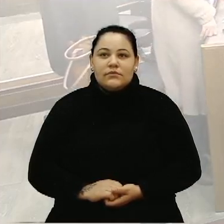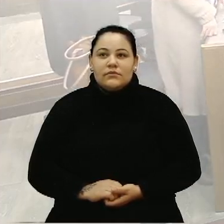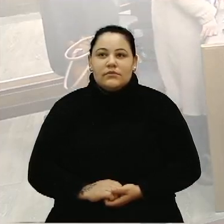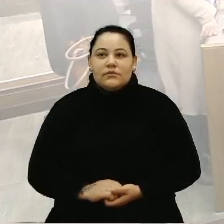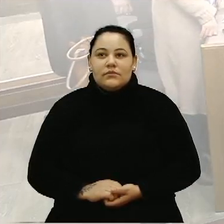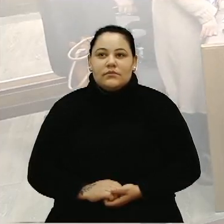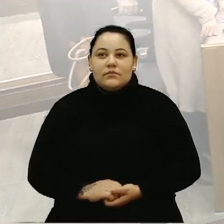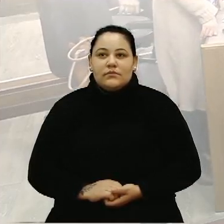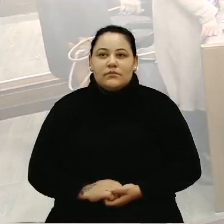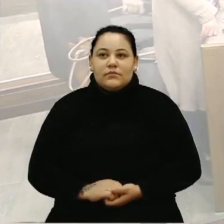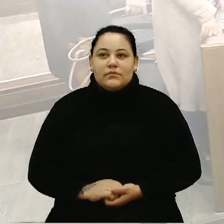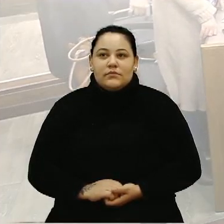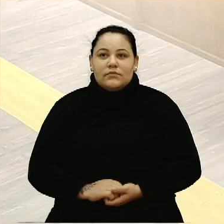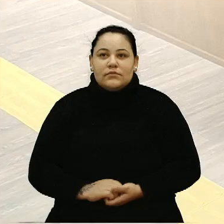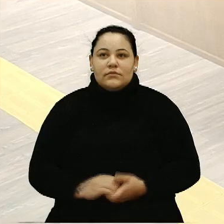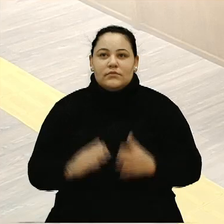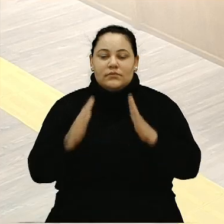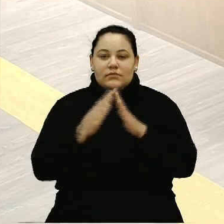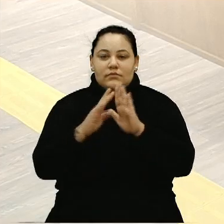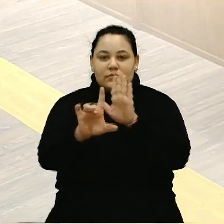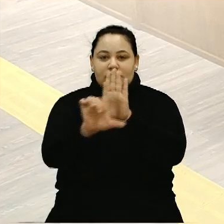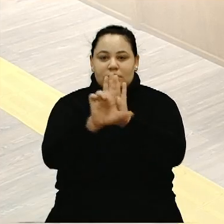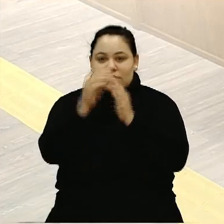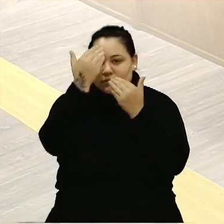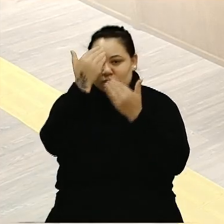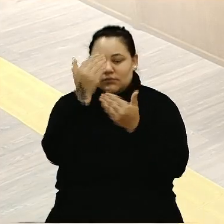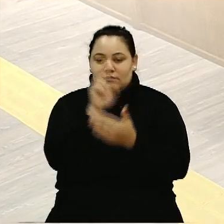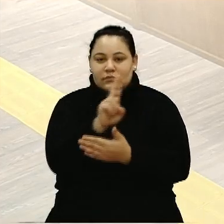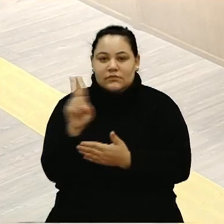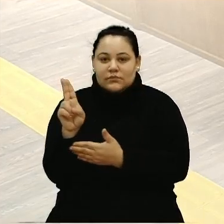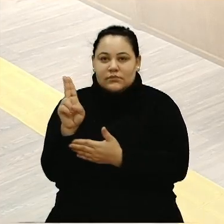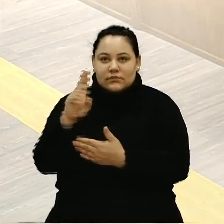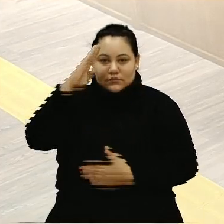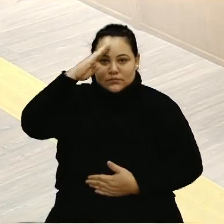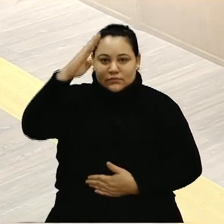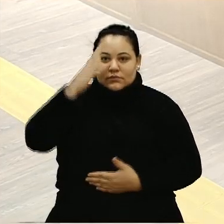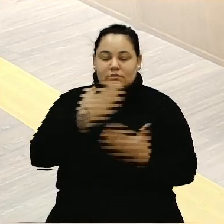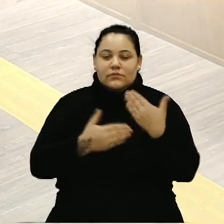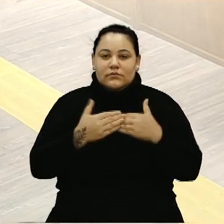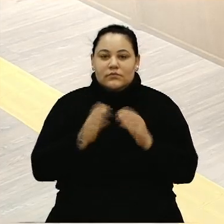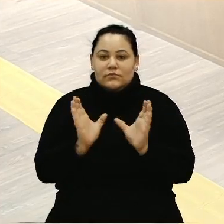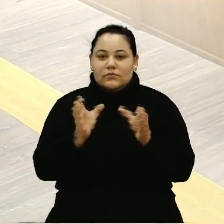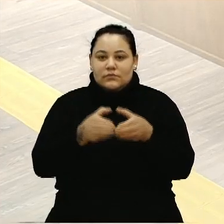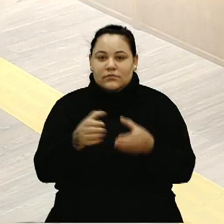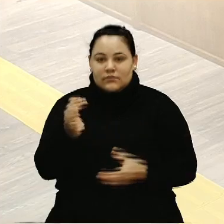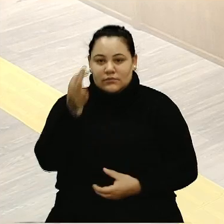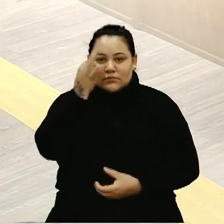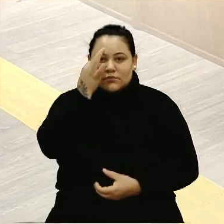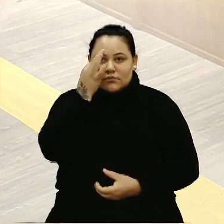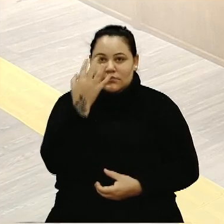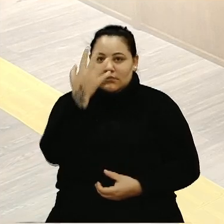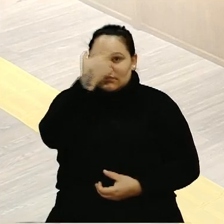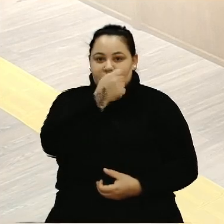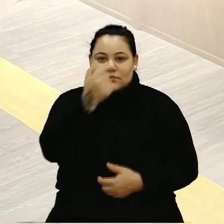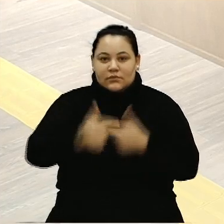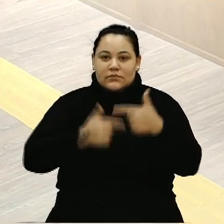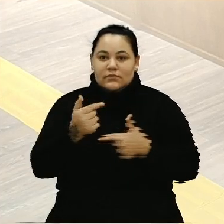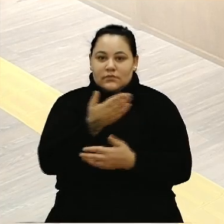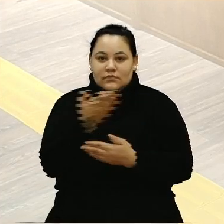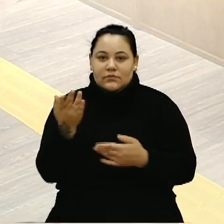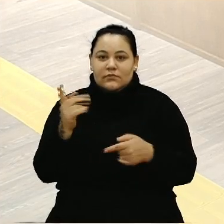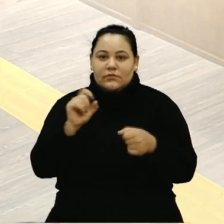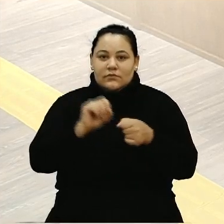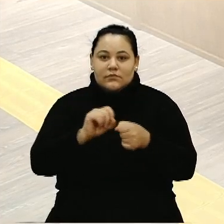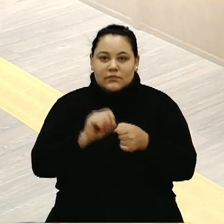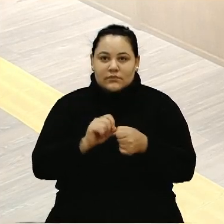A Casa Legislativa agradece, em nome do capitão Manfio, toda a corporação aqui presente, pelo belíssimo trabalho que vocês realizam, tanto em Caxias do